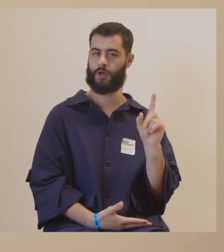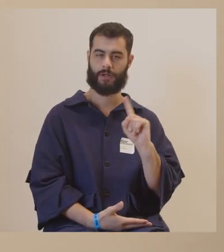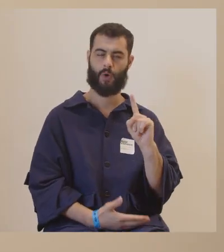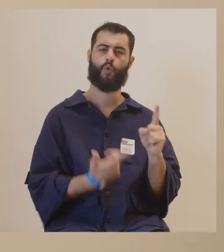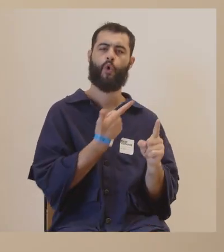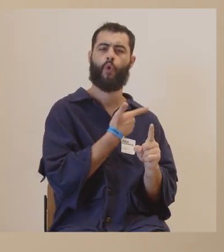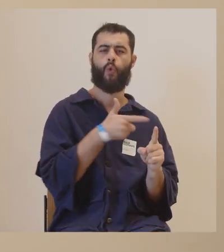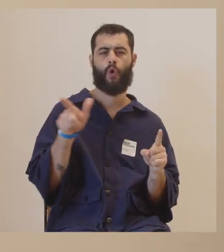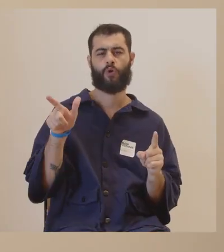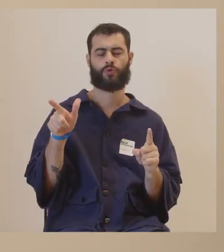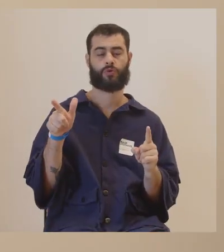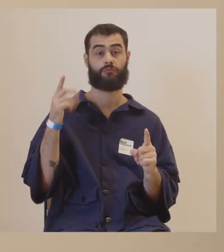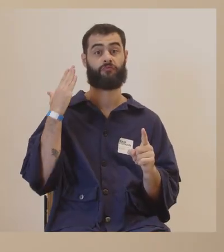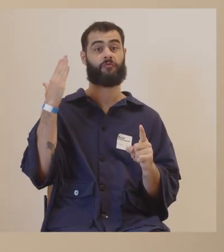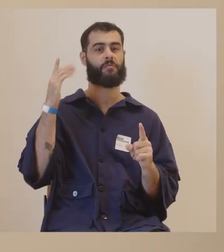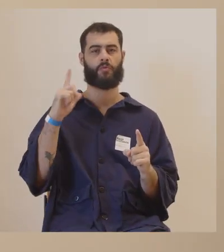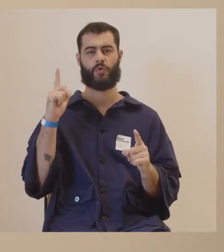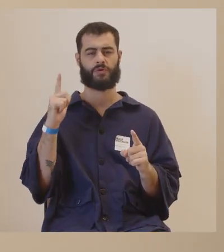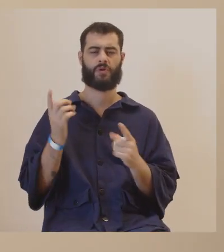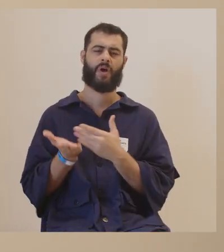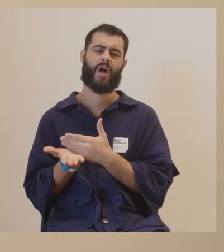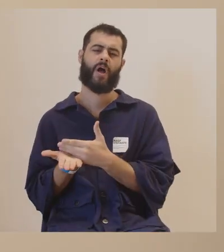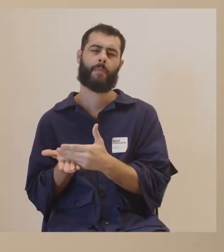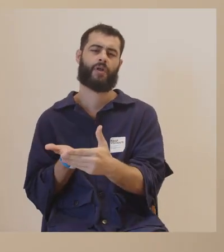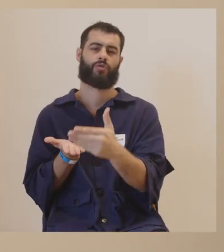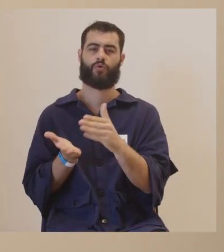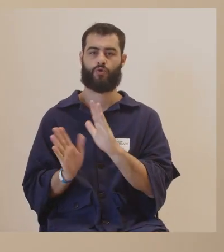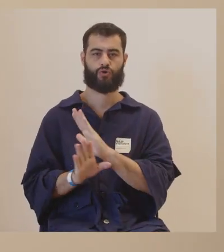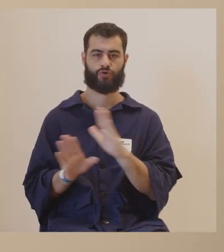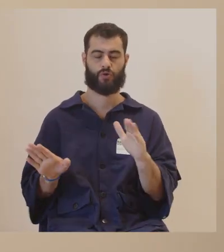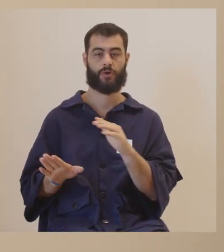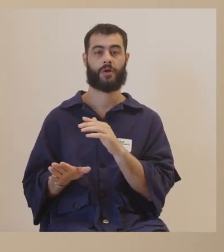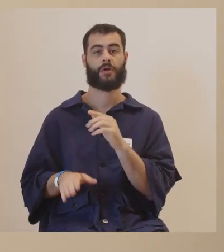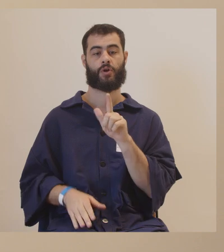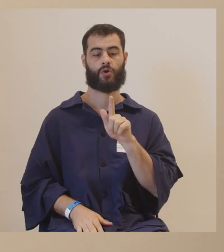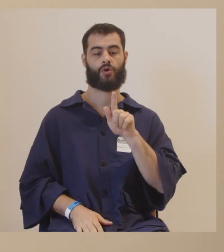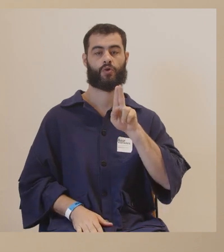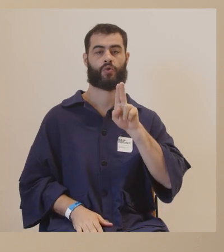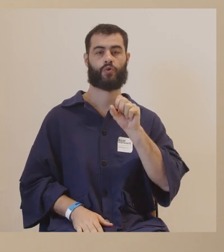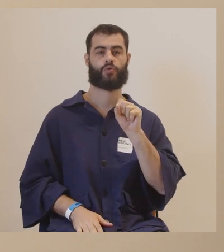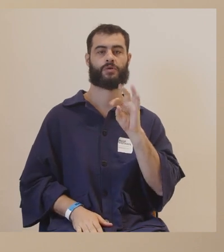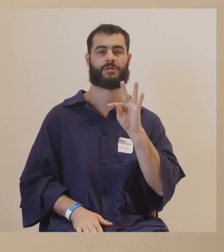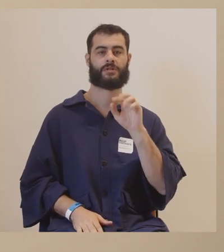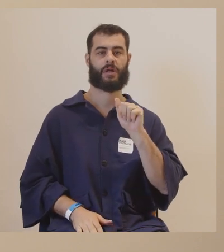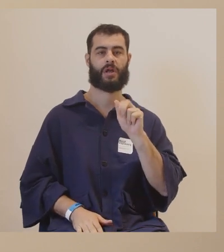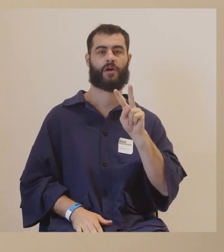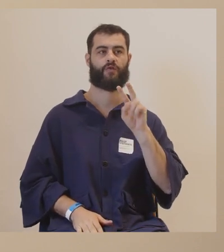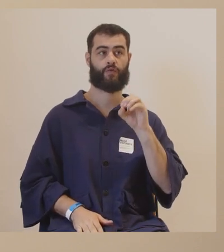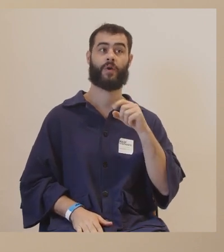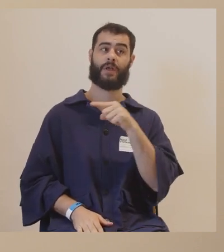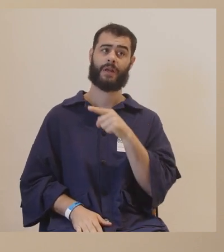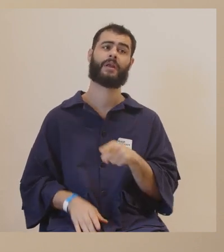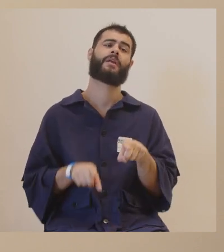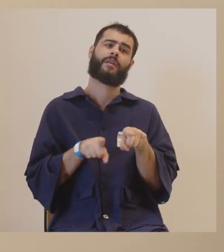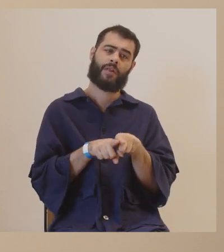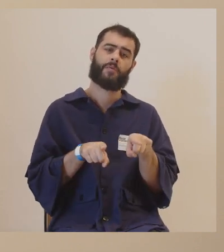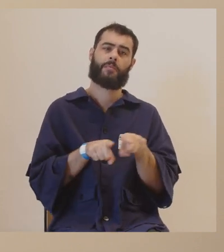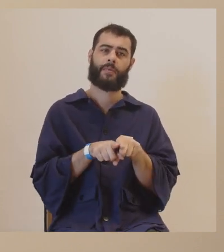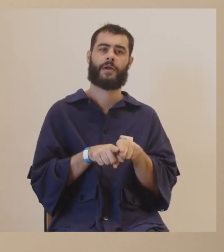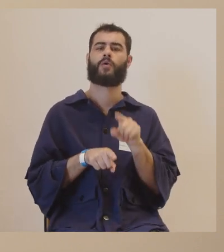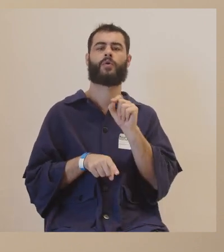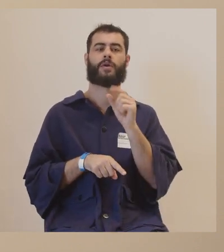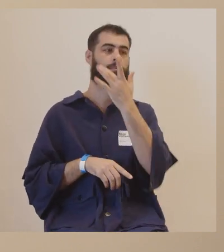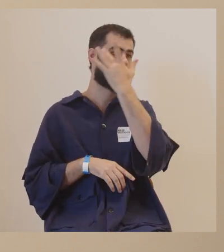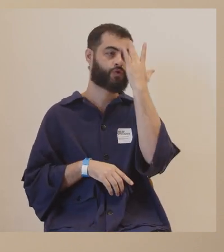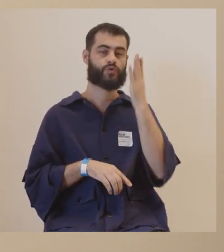uma importância enorme nesse momento e vai ser também um grande colecionador dos impressionistas, que é o Gustave Caillebotte, né? Dessas figuras que se banham no